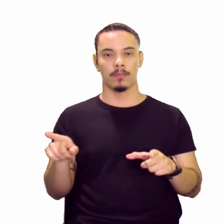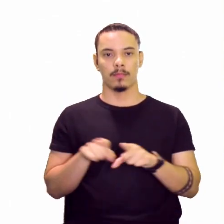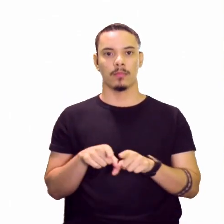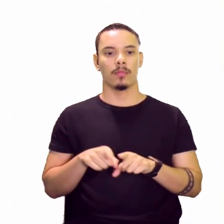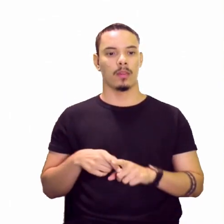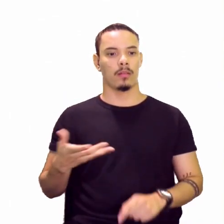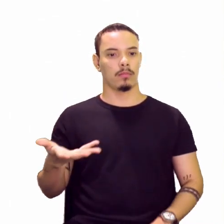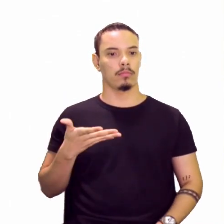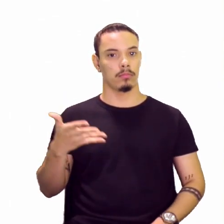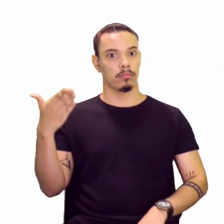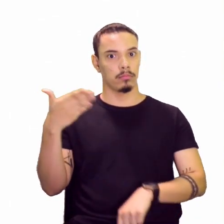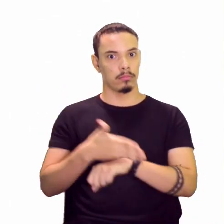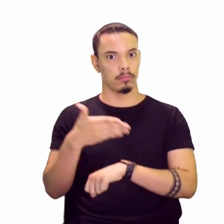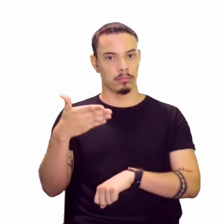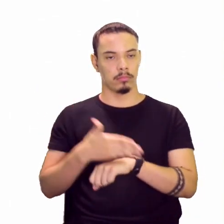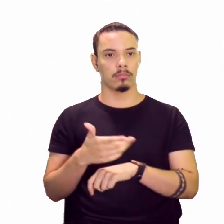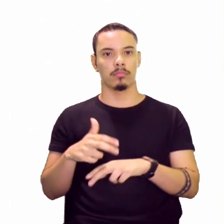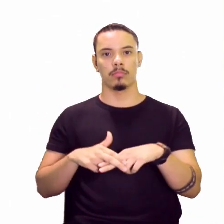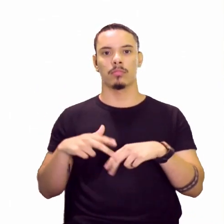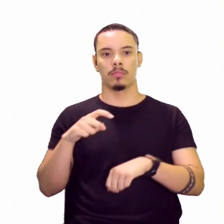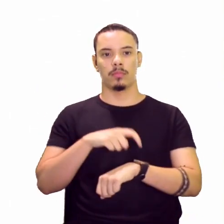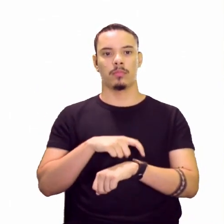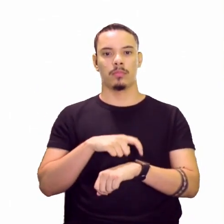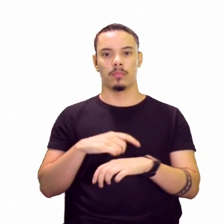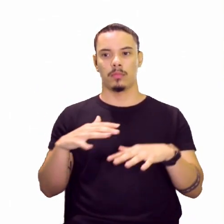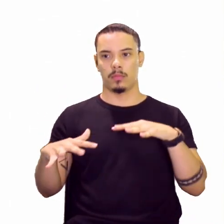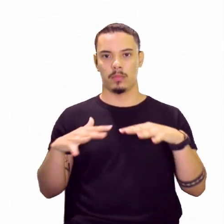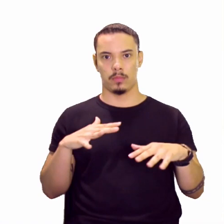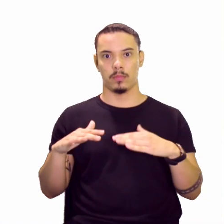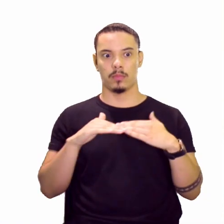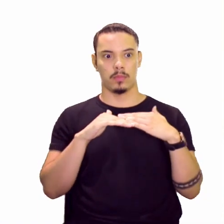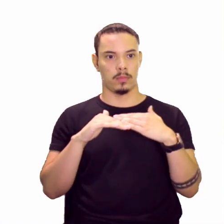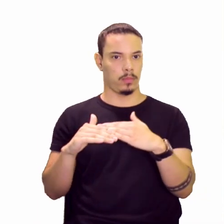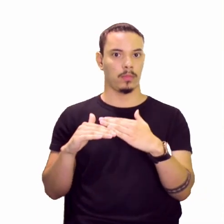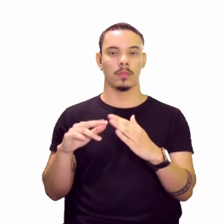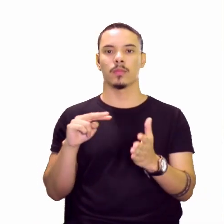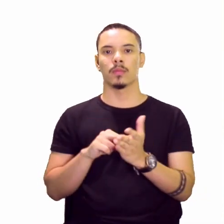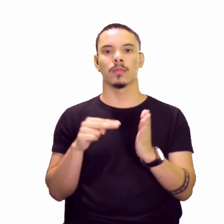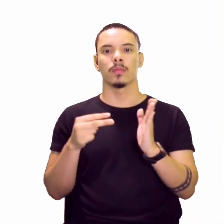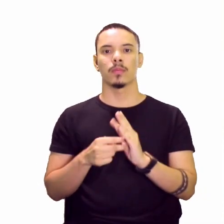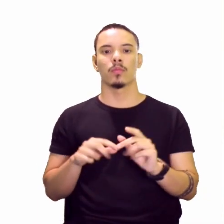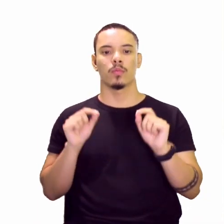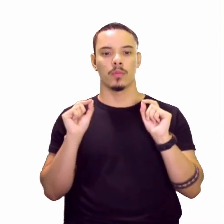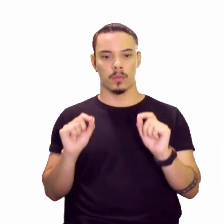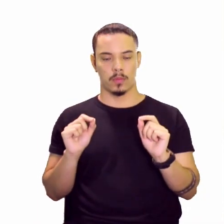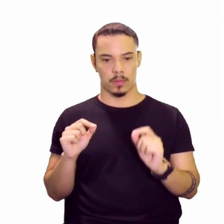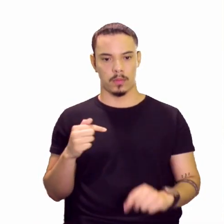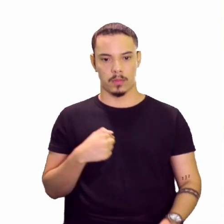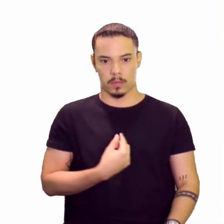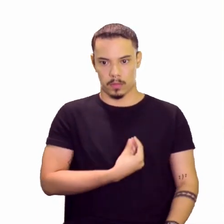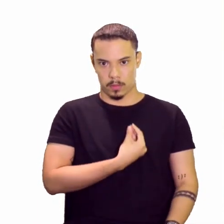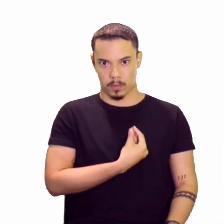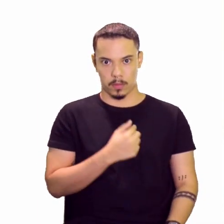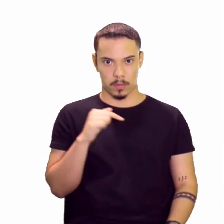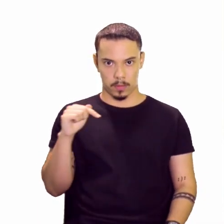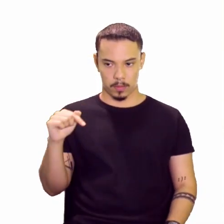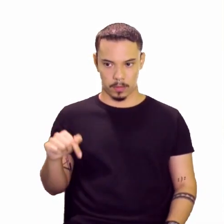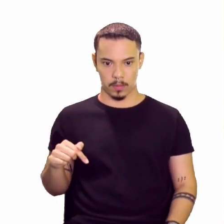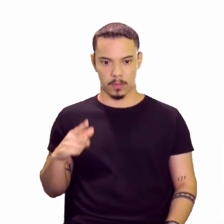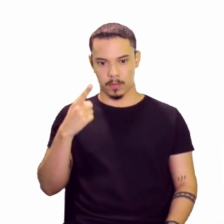velocidade constante. Movimento uniforme, né? Movimento uniforme. Significa aqui, pessoal, ó, eu tô saindo